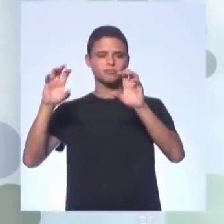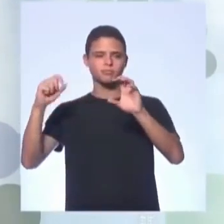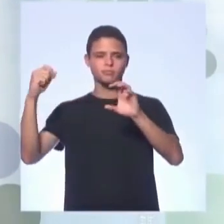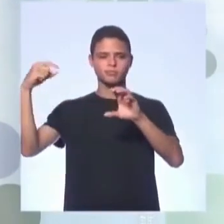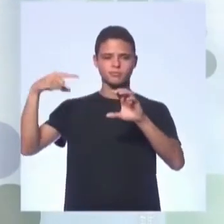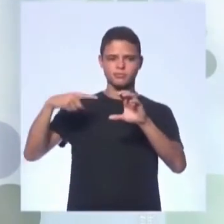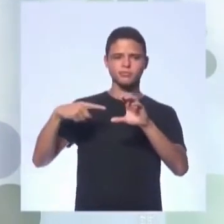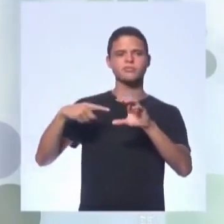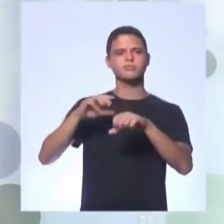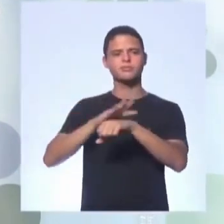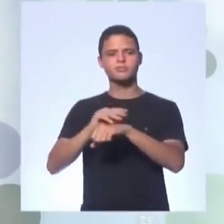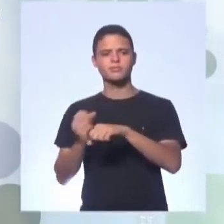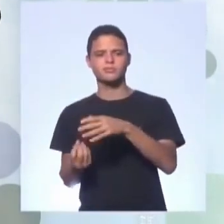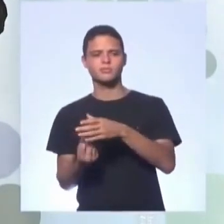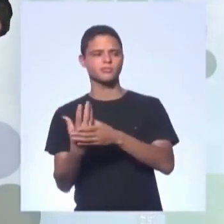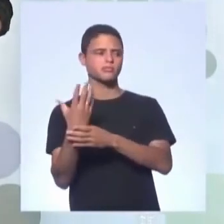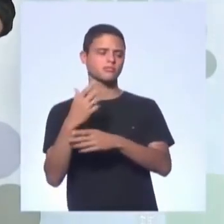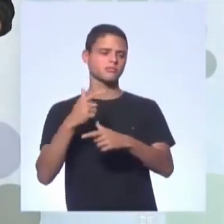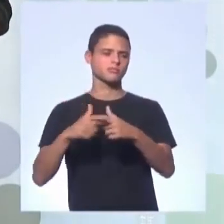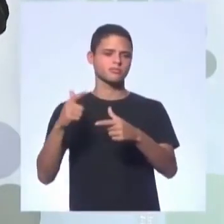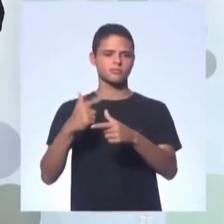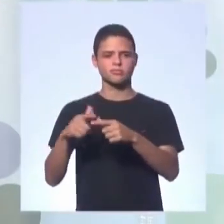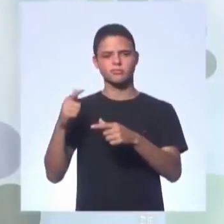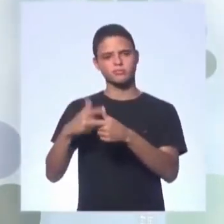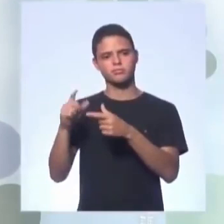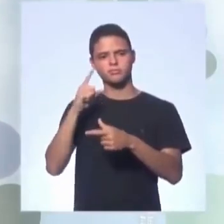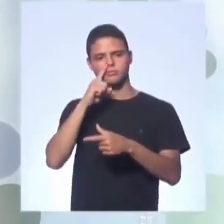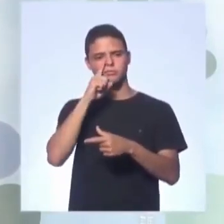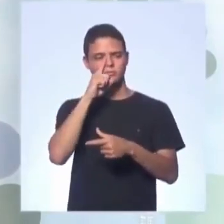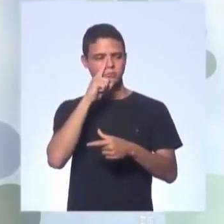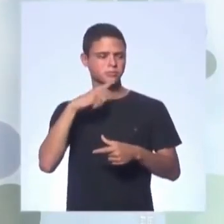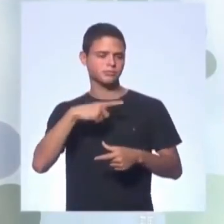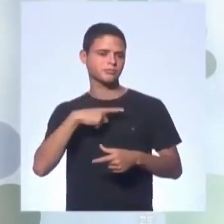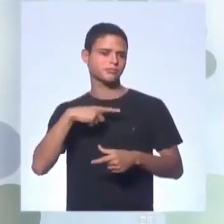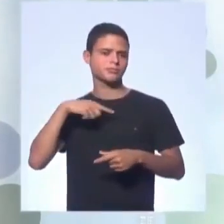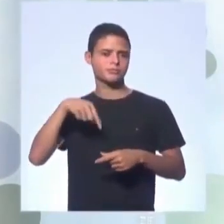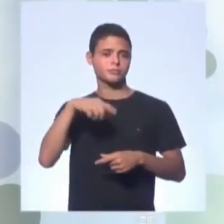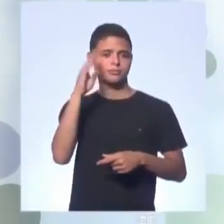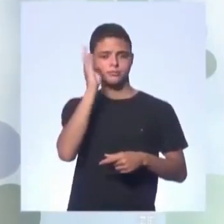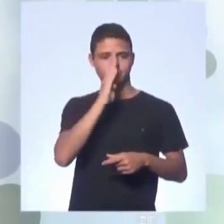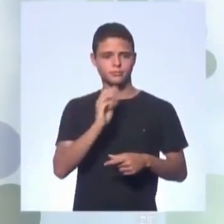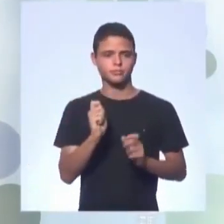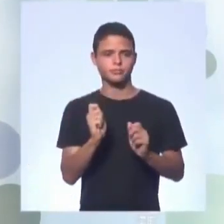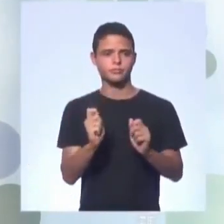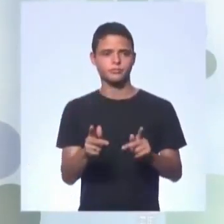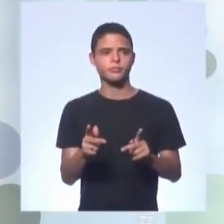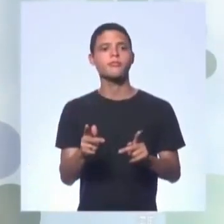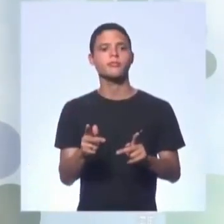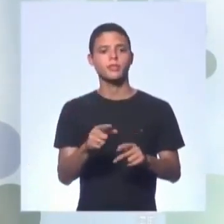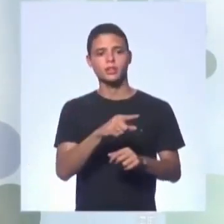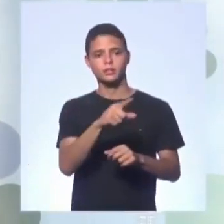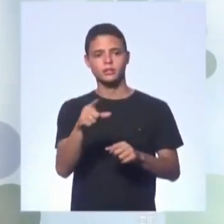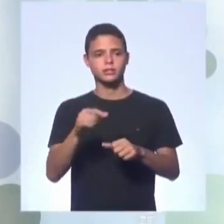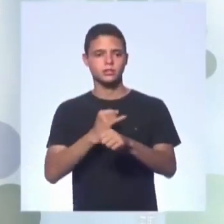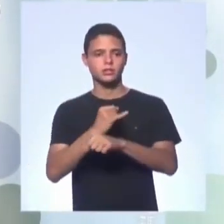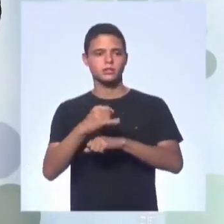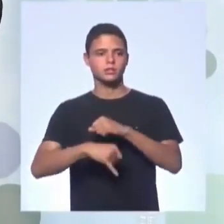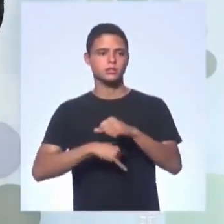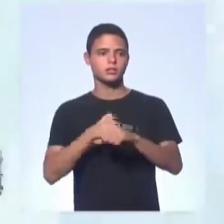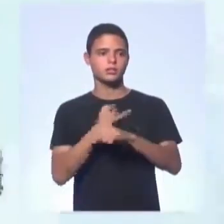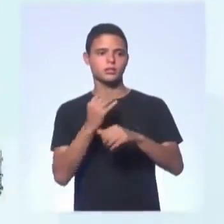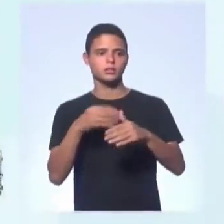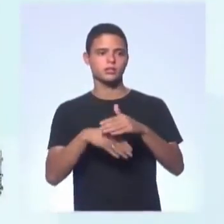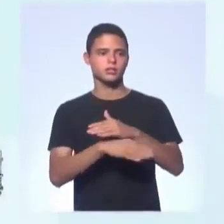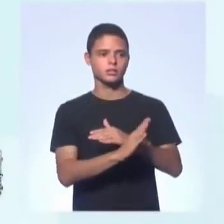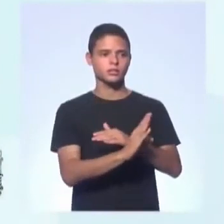ocasionando doenças e outros problemas graves que nós temos aqui no Brasil, tá certo? Entre aí no Saiba Mais, nós temos aí o